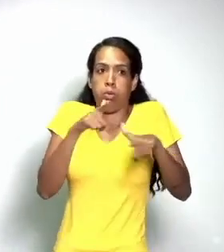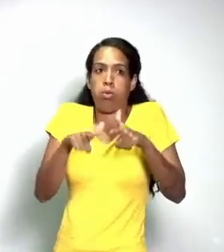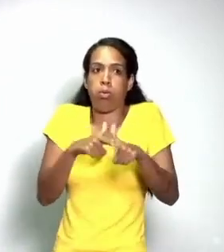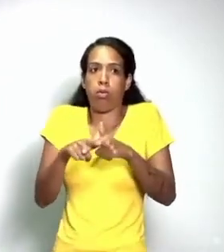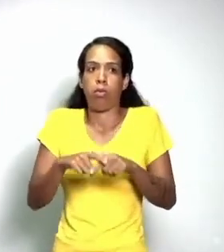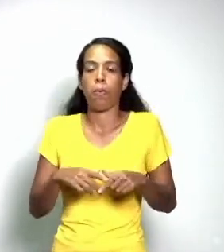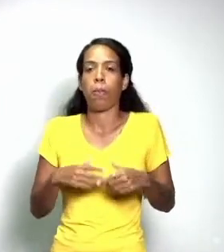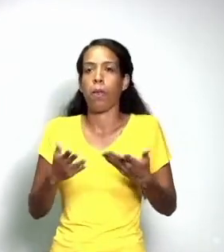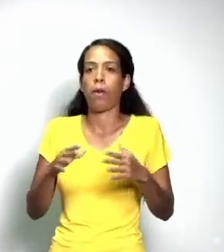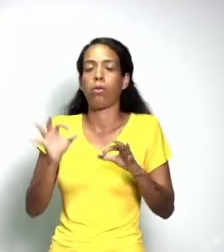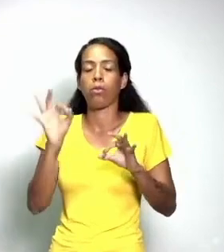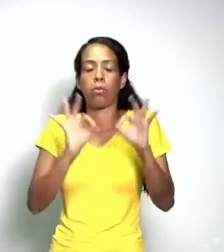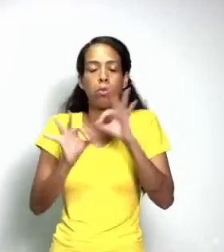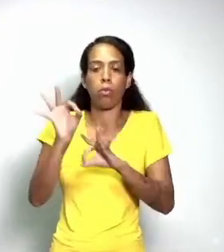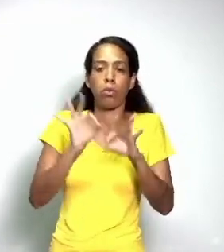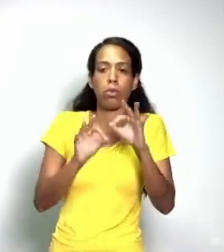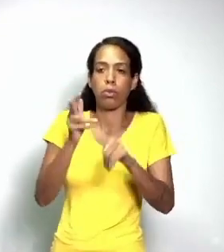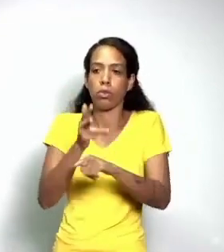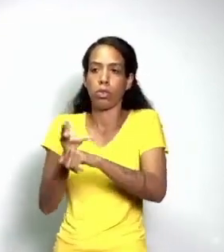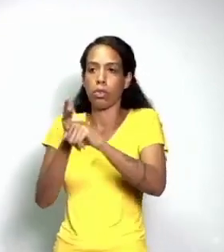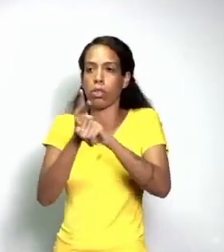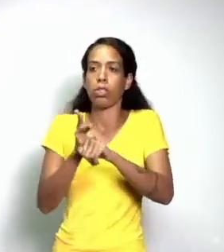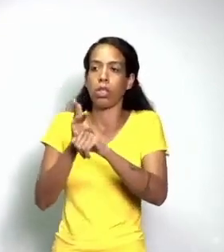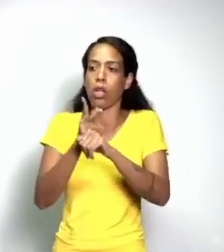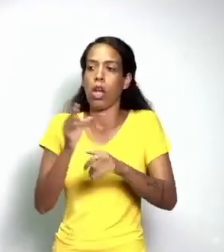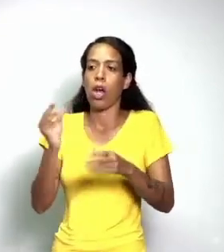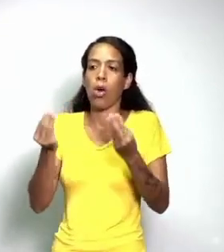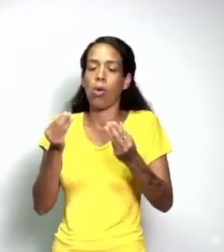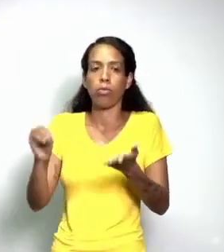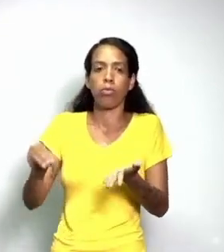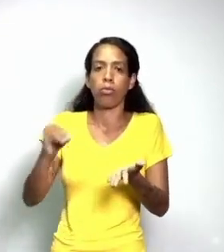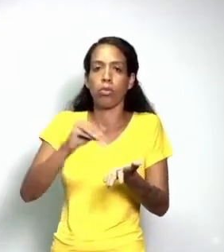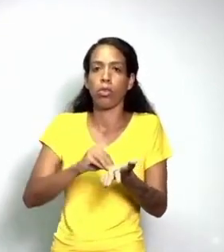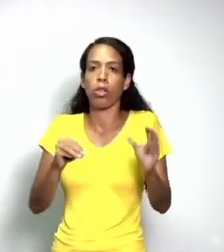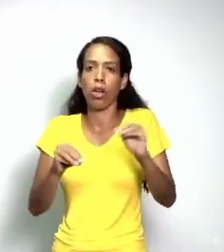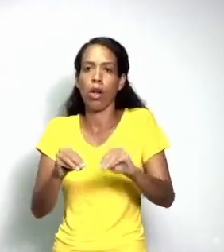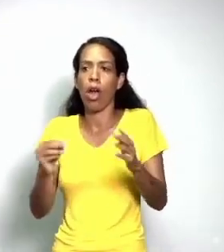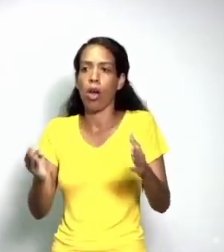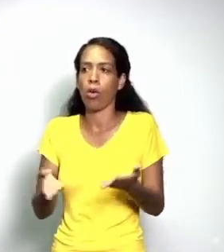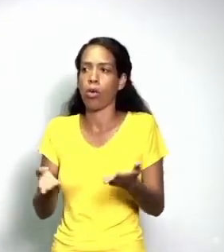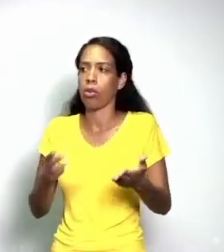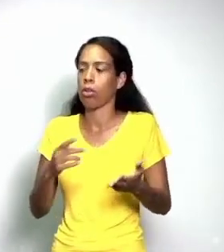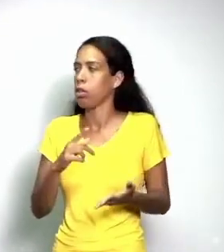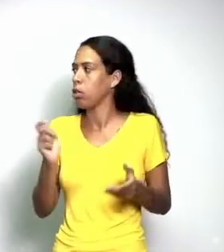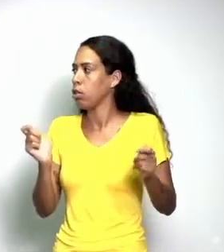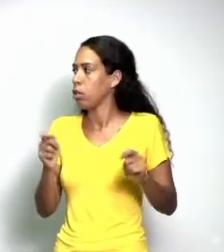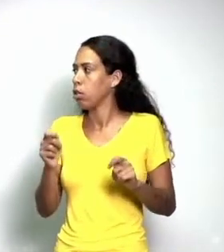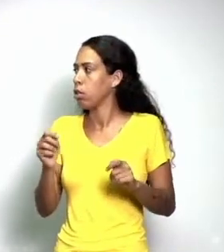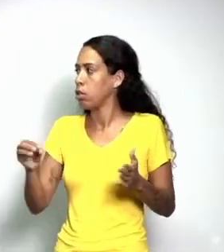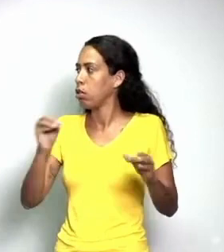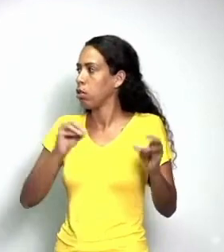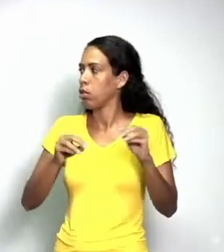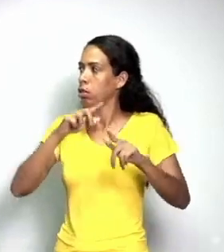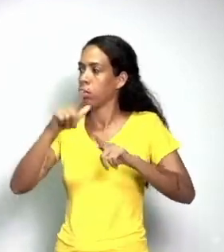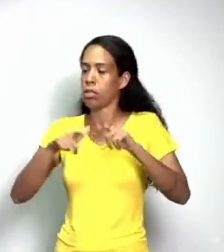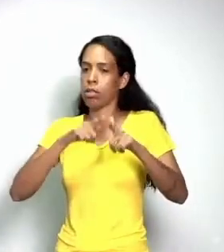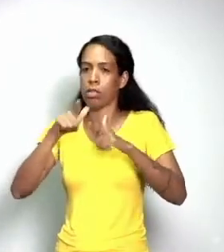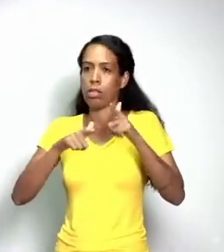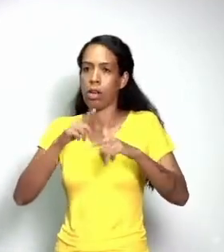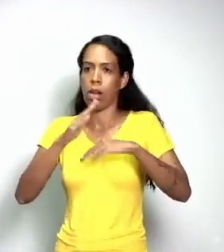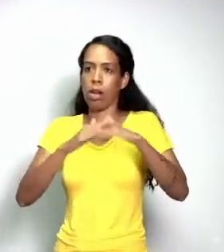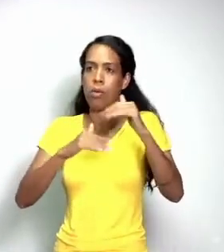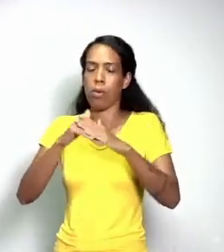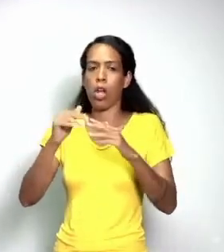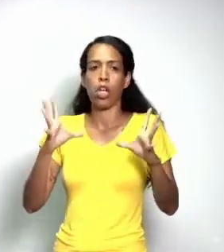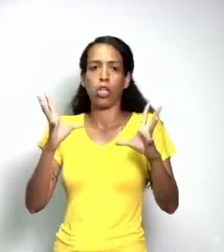O momento da operação de câmera é como se fosse um complemento. Ele vai agora estar colocando em funcionamento, na prática, tudo